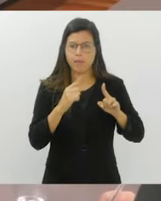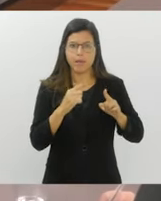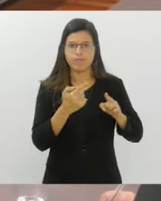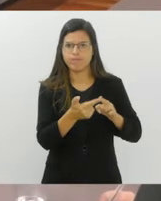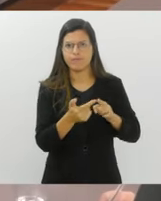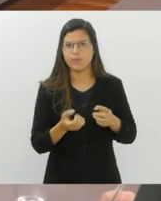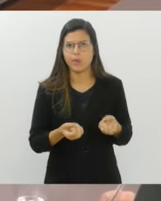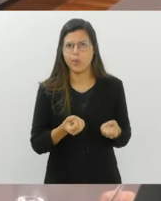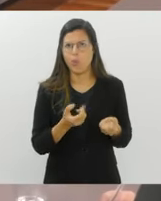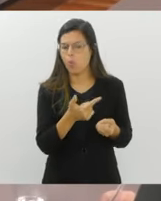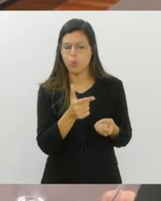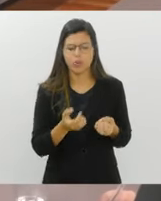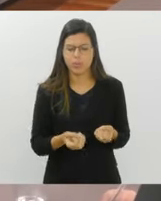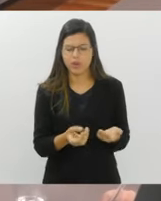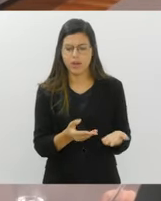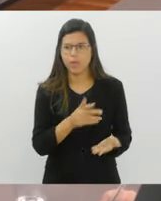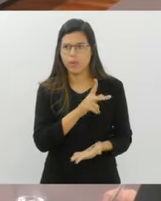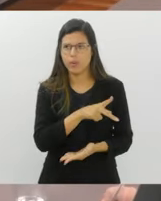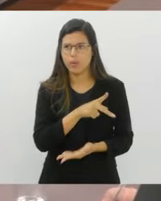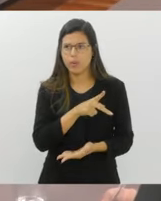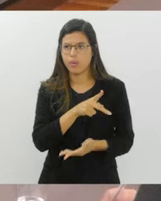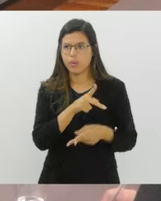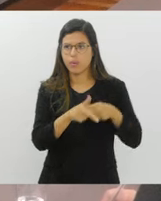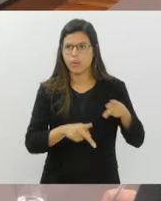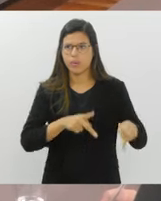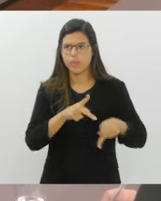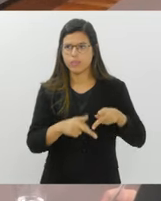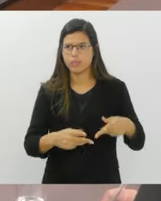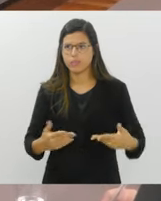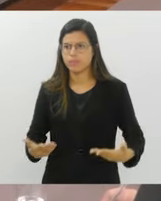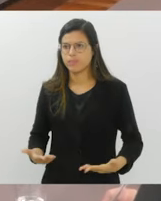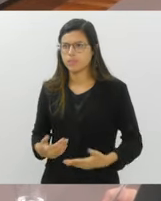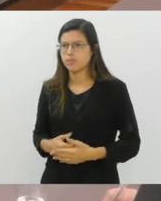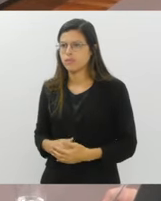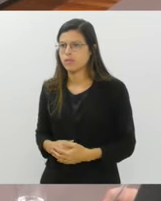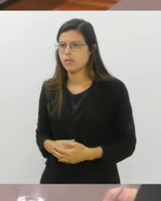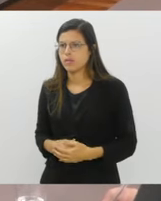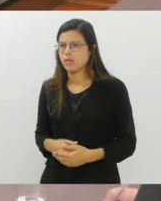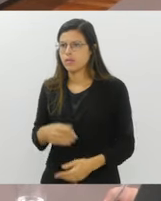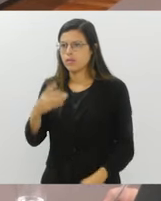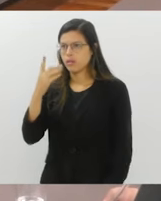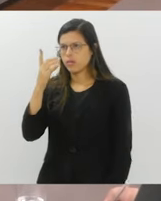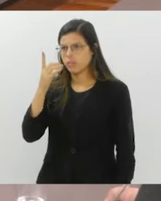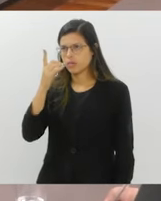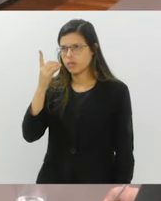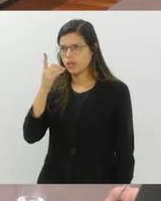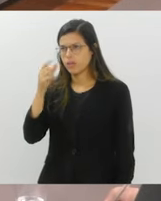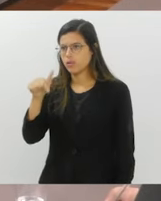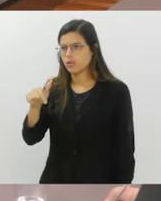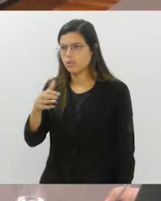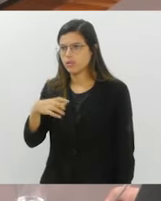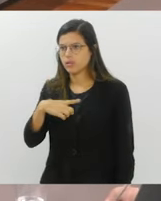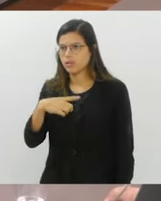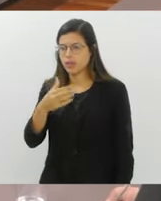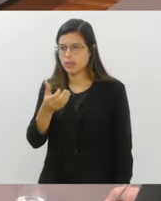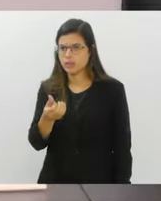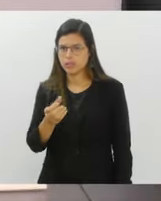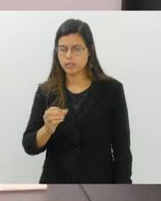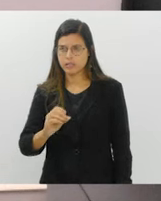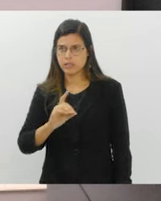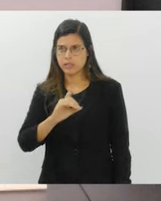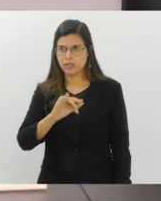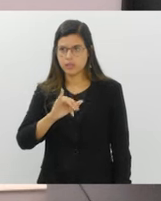Excelência assumiu o seu mandato aqui na Casa tem aproximadamente 60 dias.